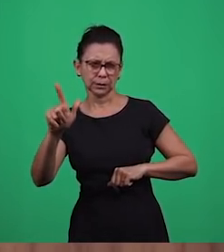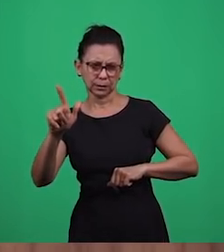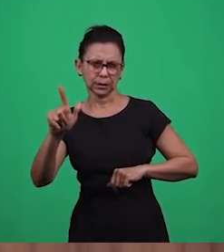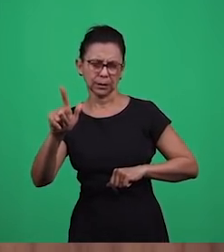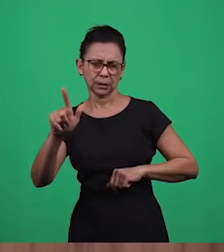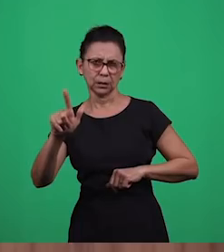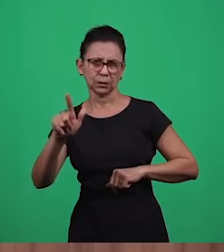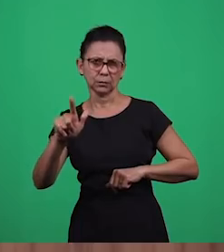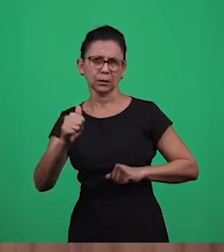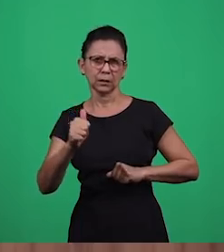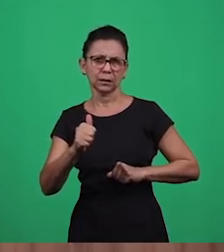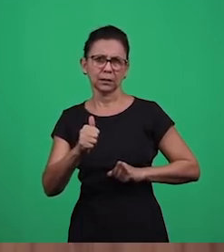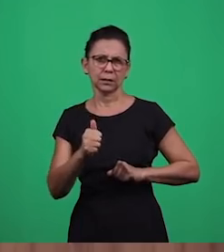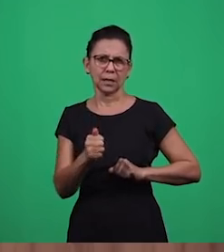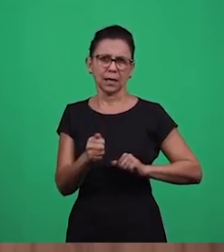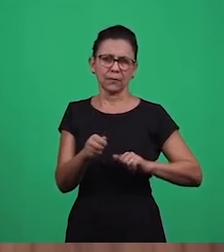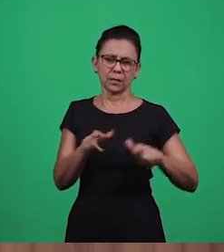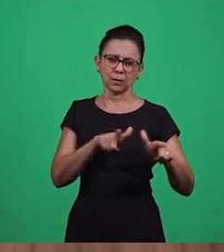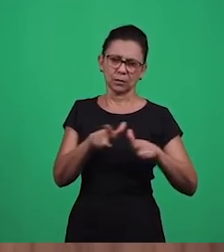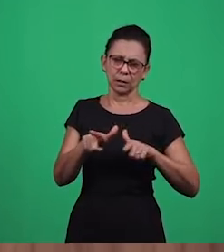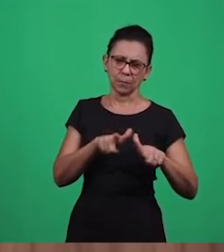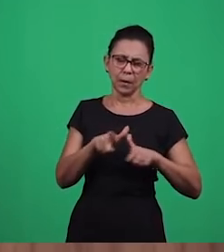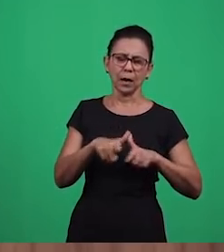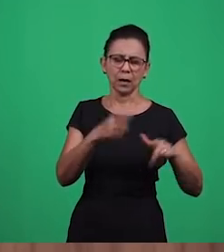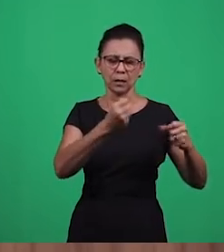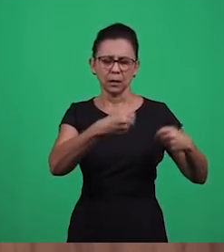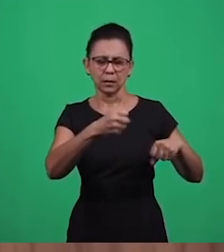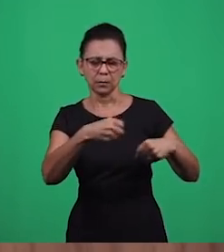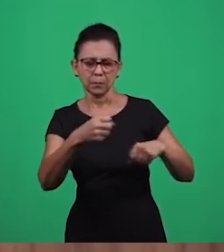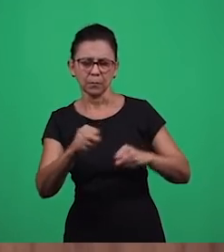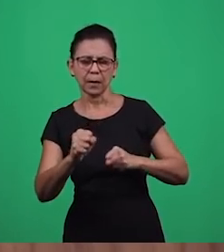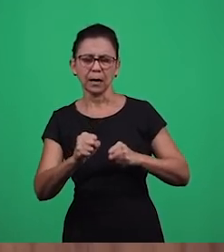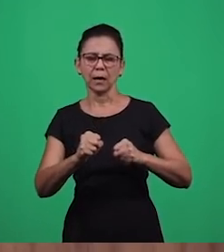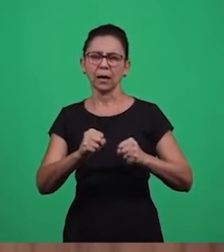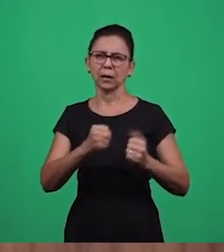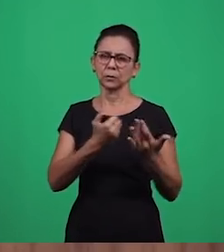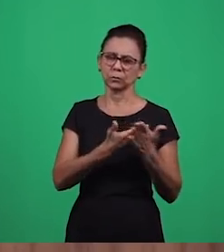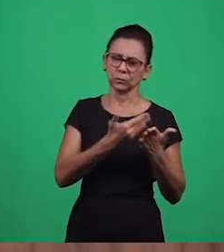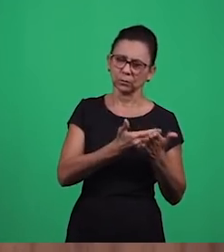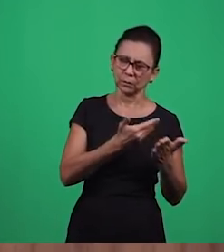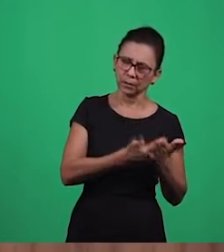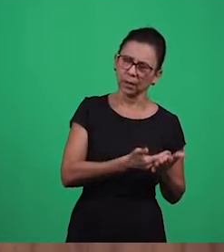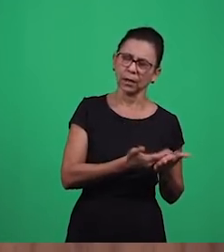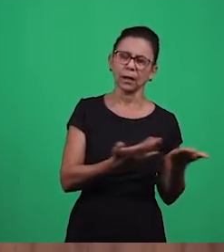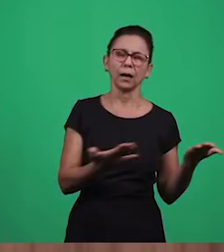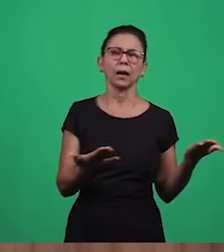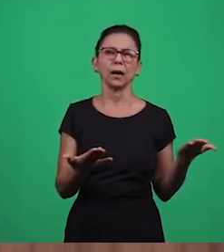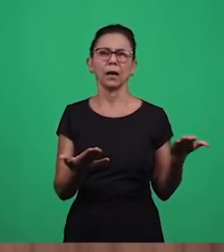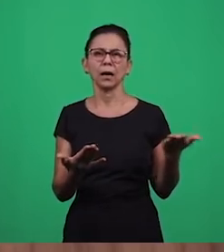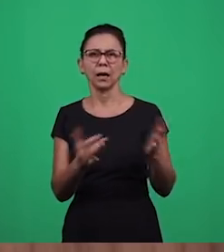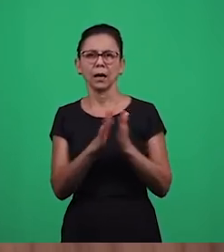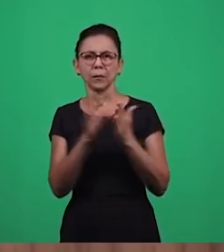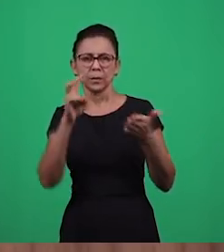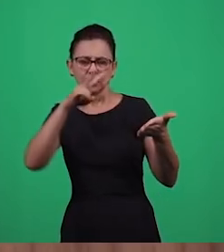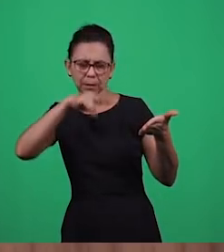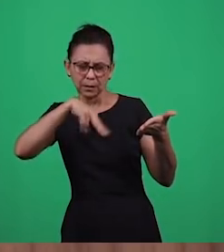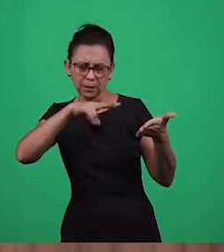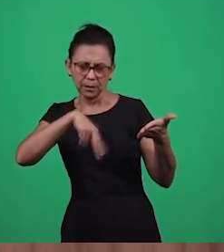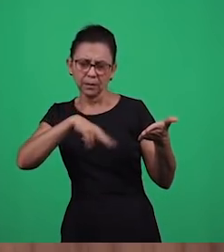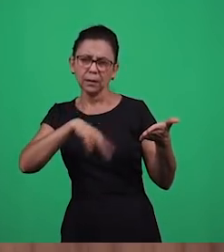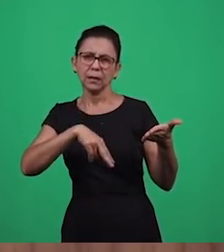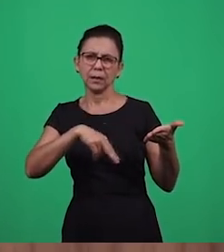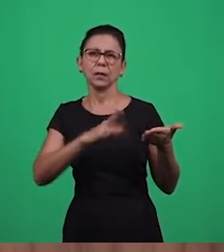suas atividades, tiveram os tempos livres para a criação, fizeram as tarefas, fizemos a leitura da Bíblia